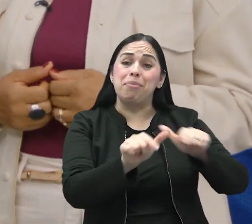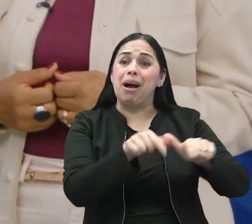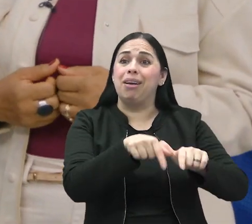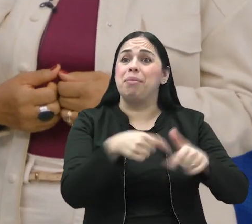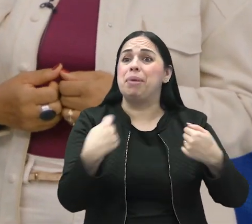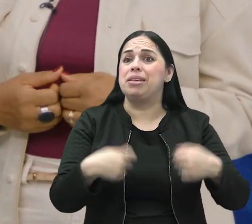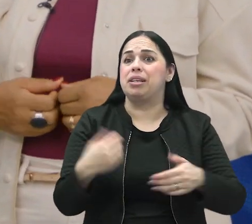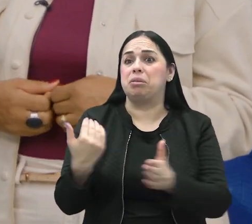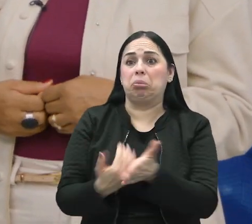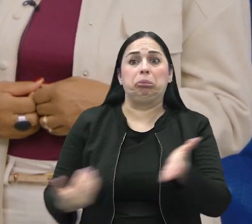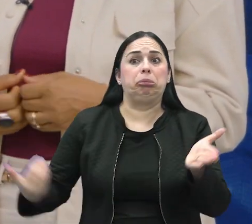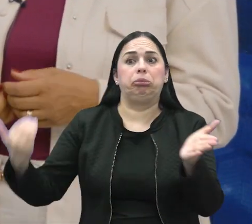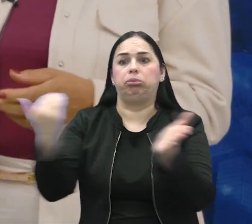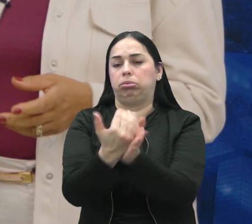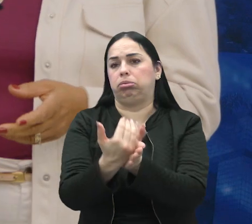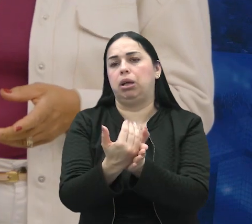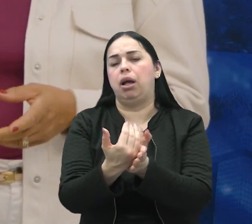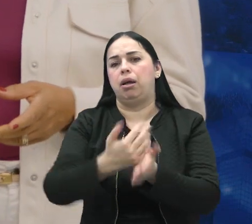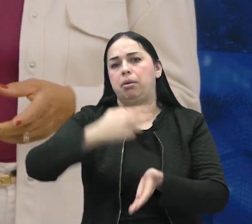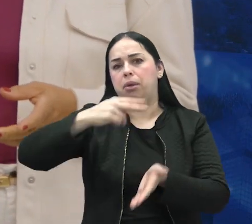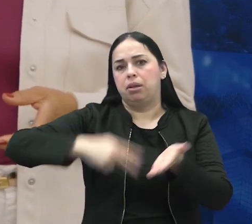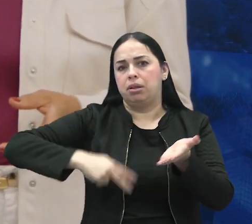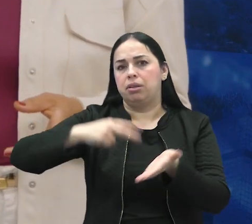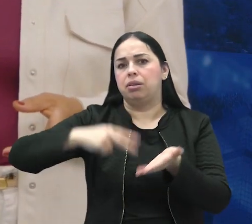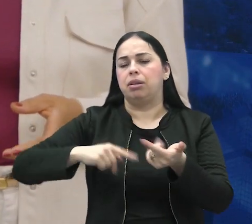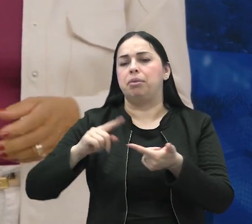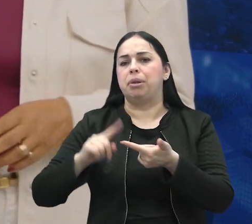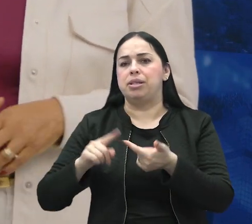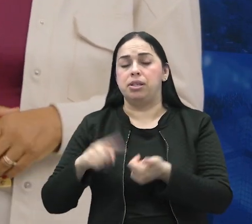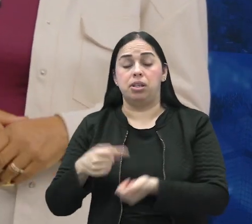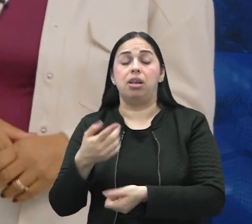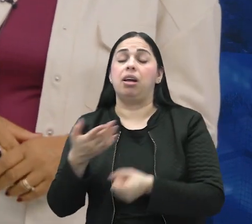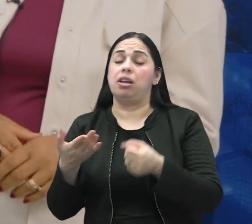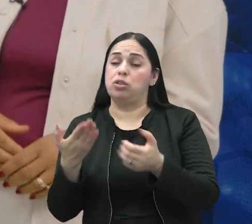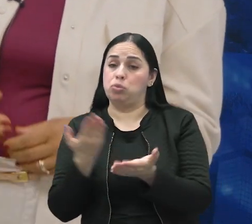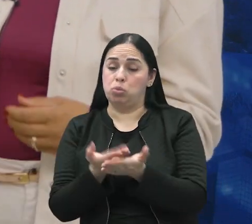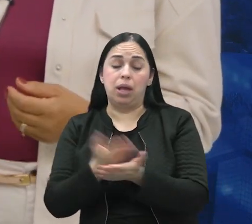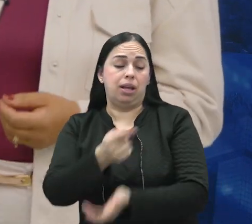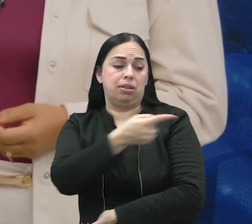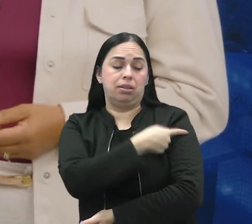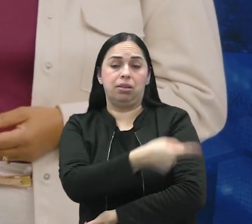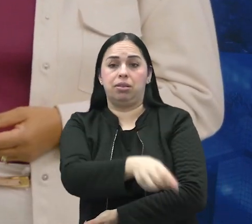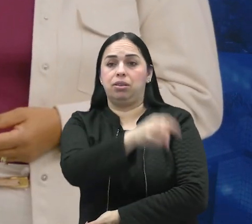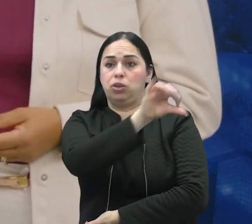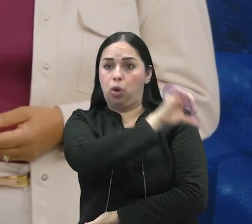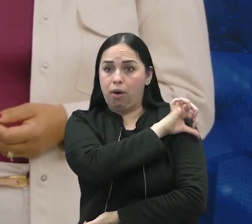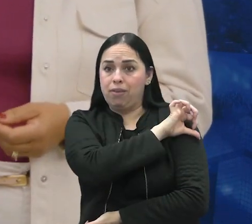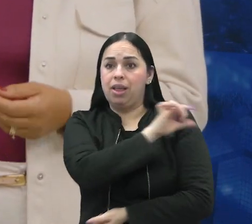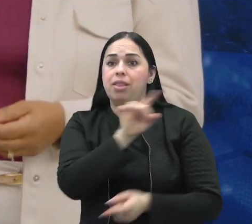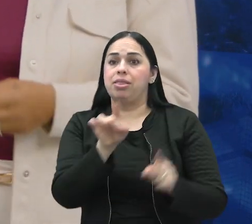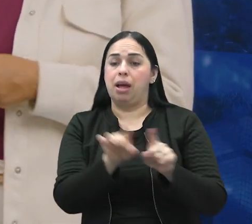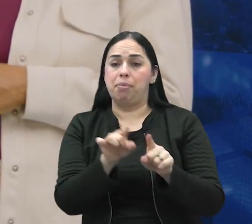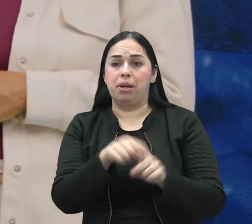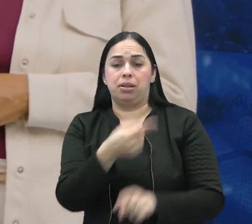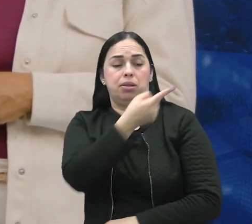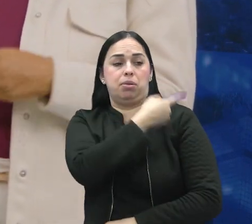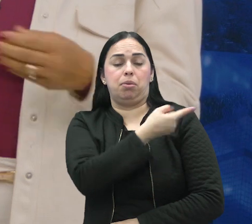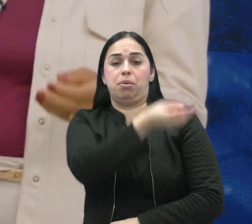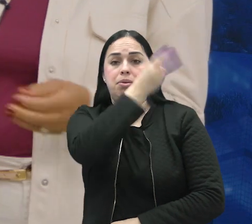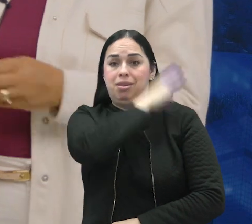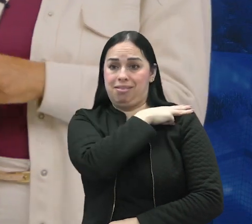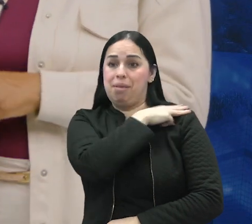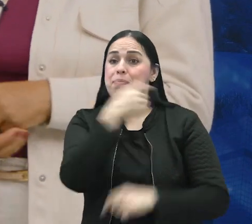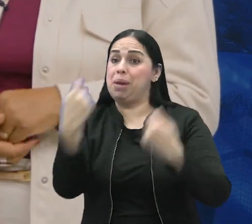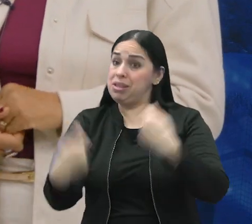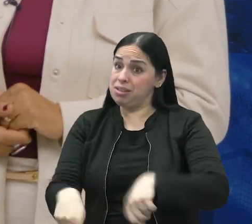de trabalho hoje, para qualquer função, ele exige o fundamental completo, né, ou educação básica completa, que vai